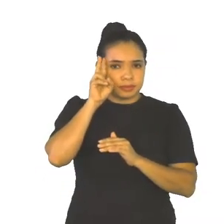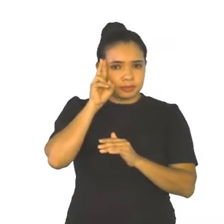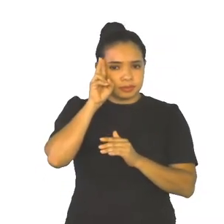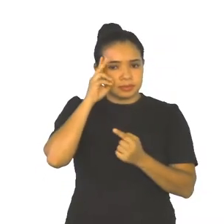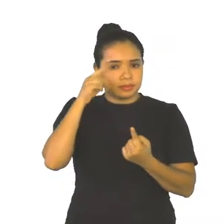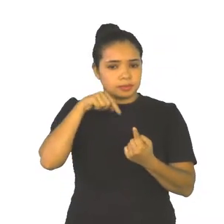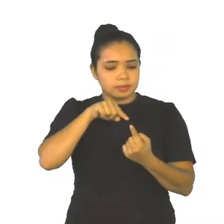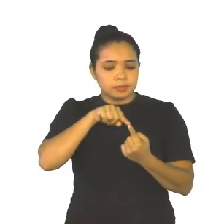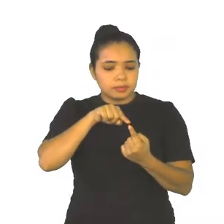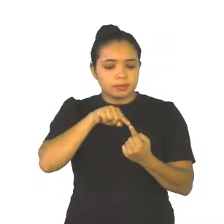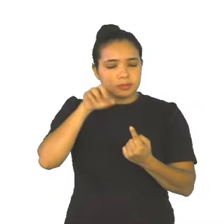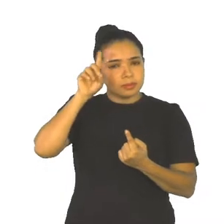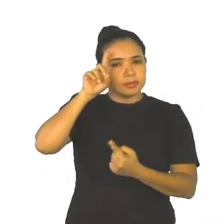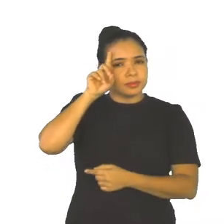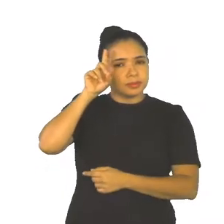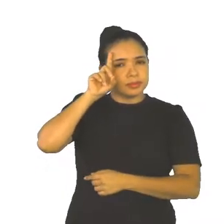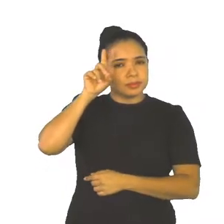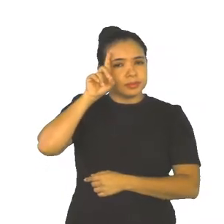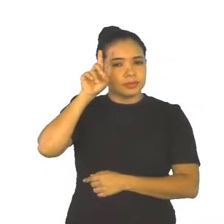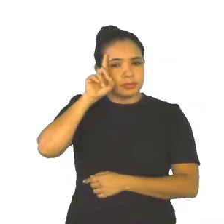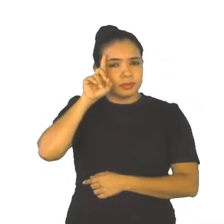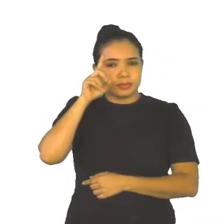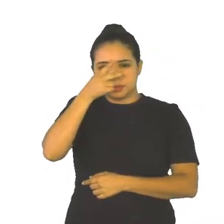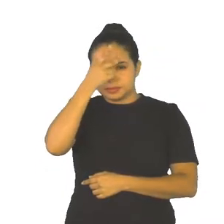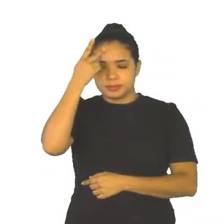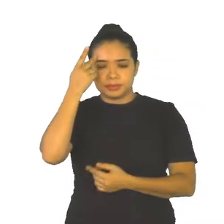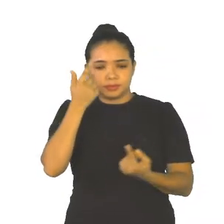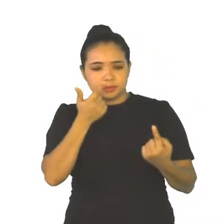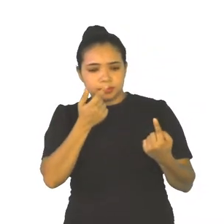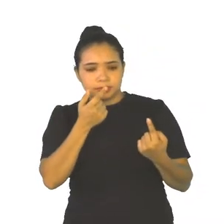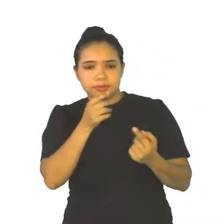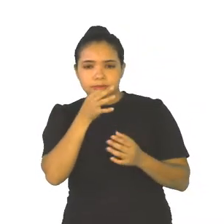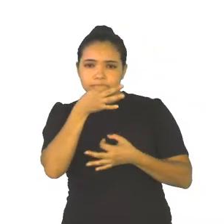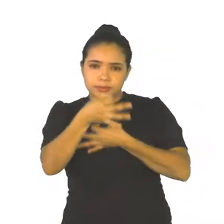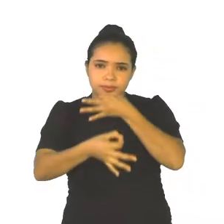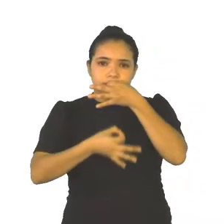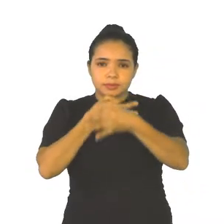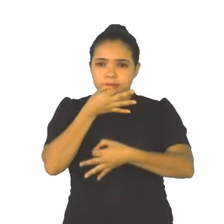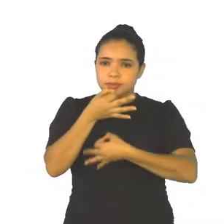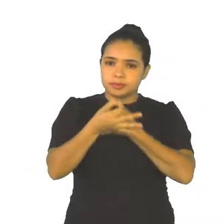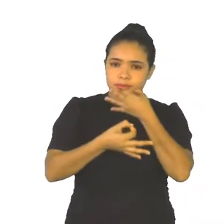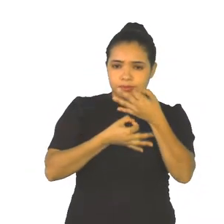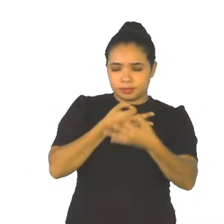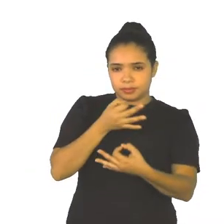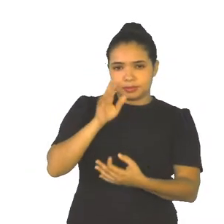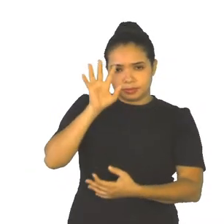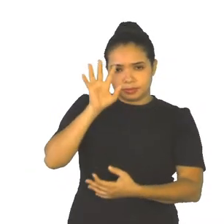dia a dia das pessoas, fazendo críticas sobre os acontecimentos. Ela é encontrada